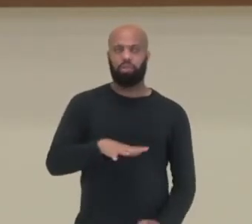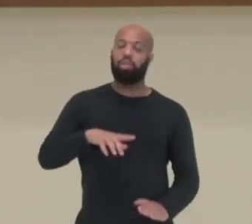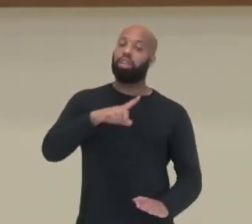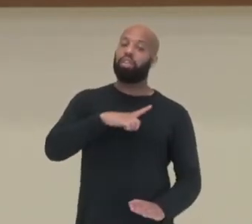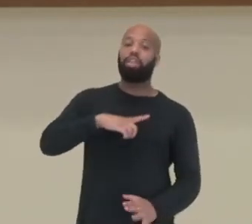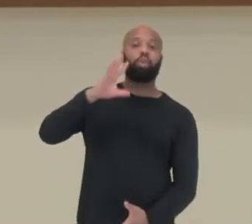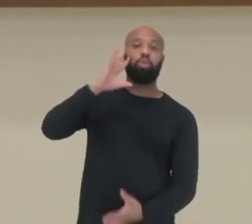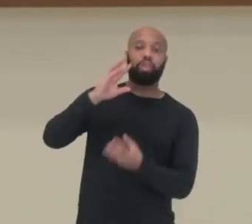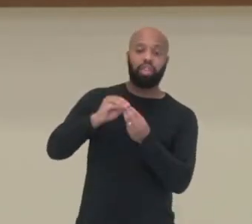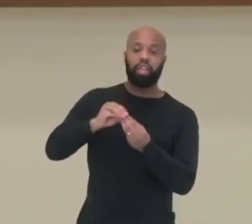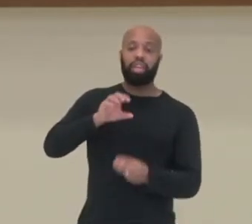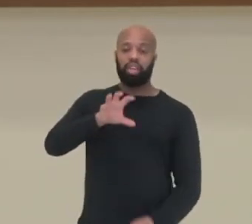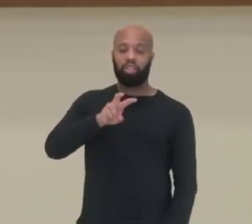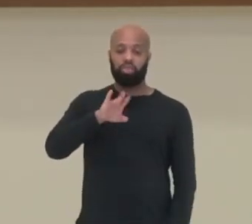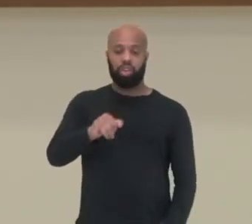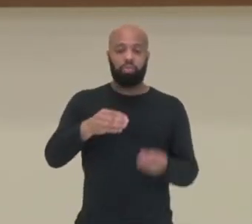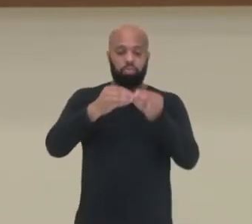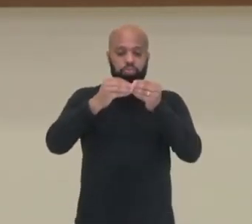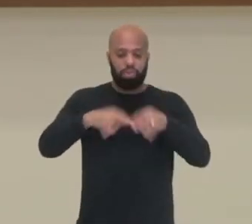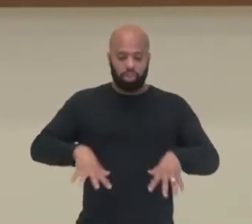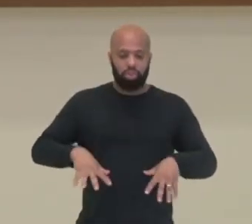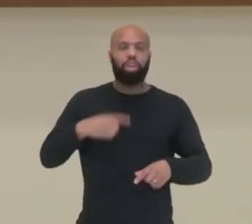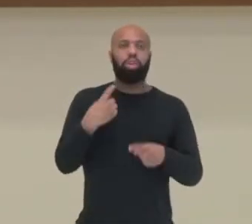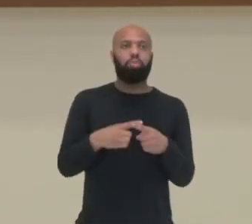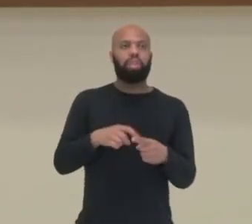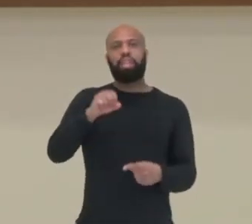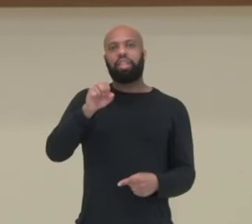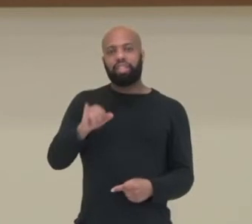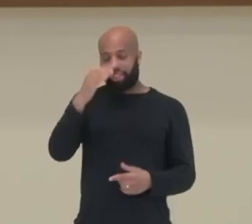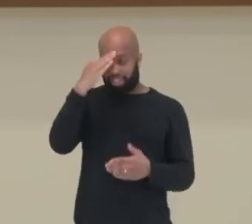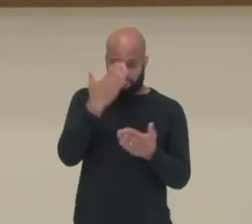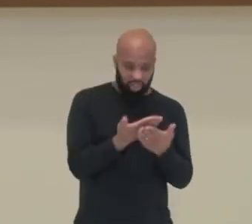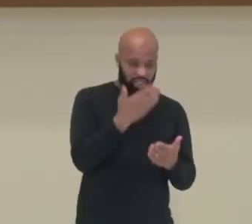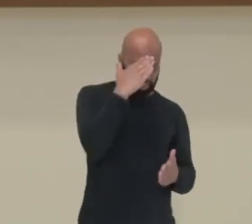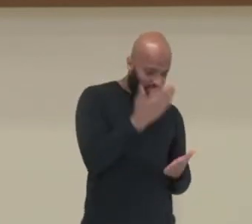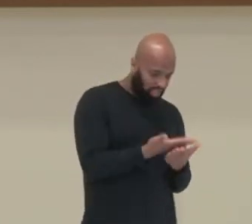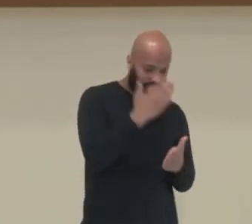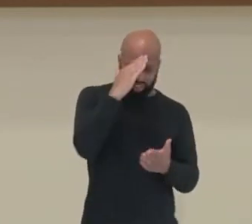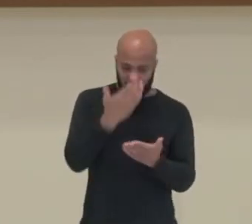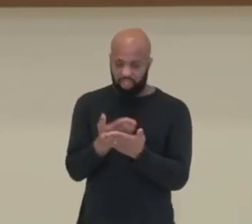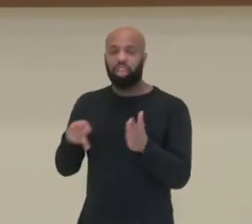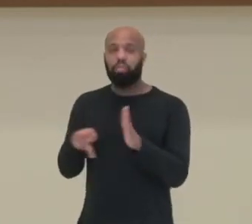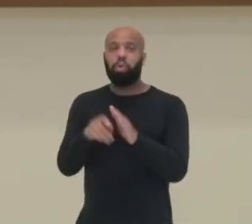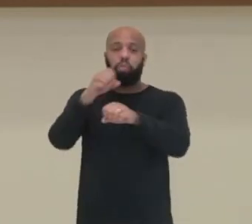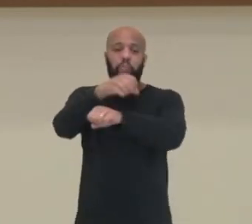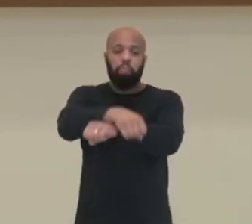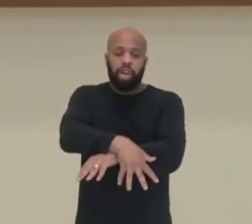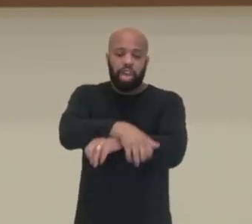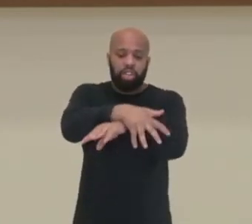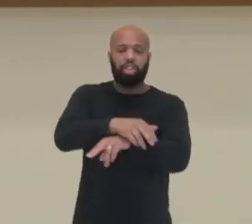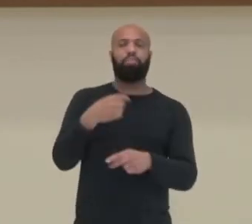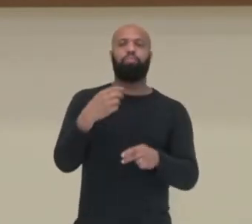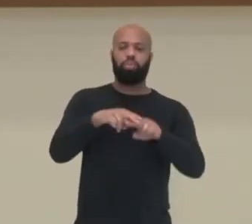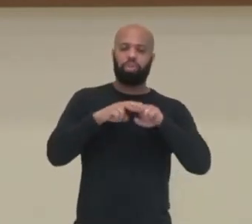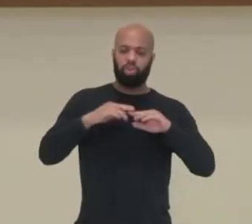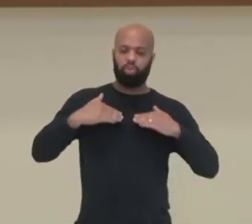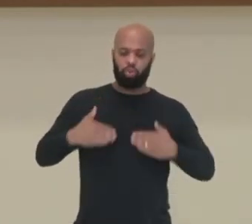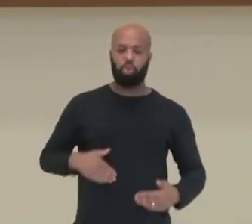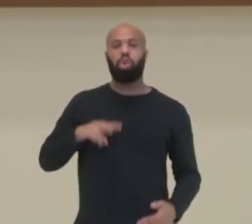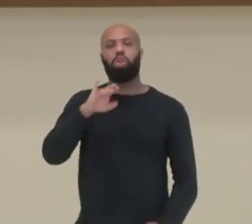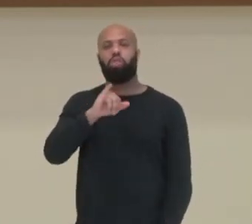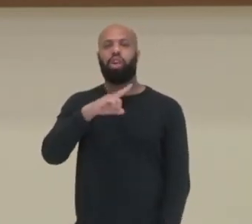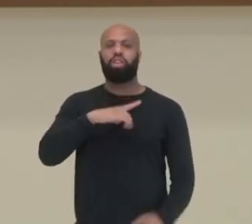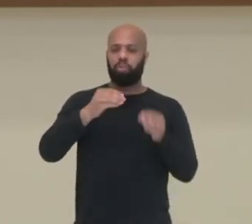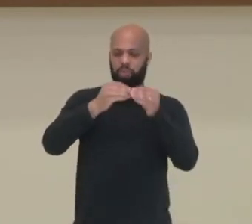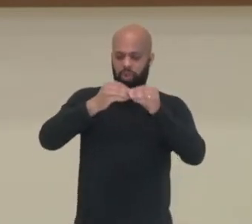só prejudicar. Cada vez que a gente acreditar mais na mídia com relação ao nosso corpo, mais a gente vai ser